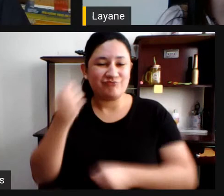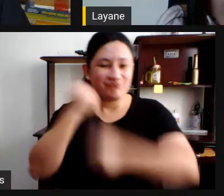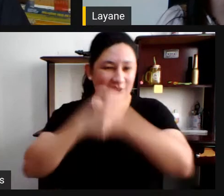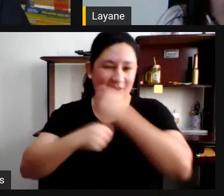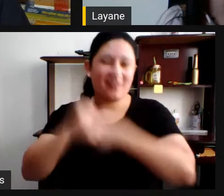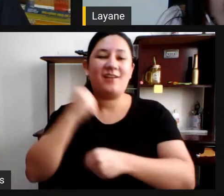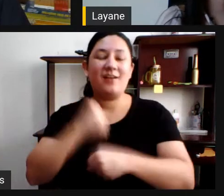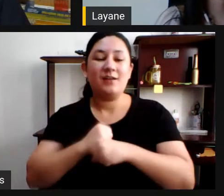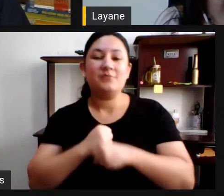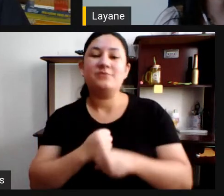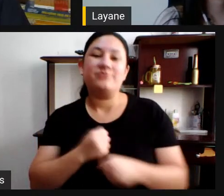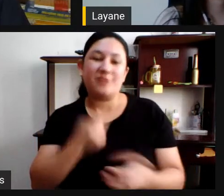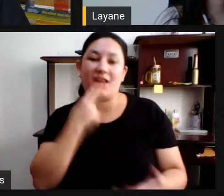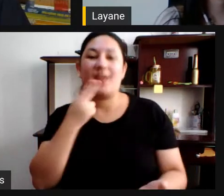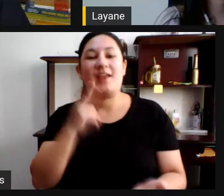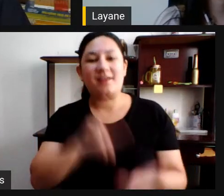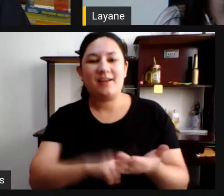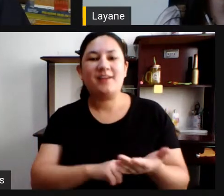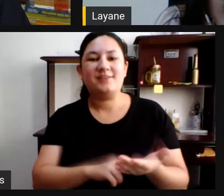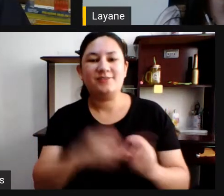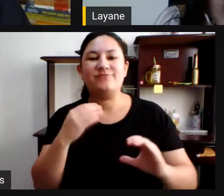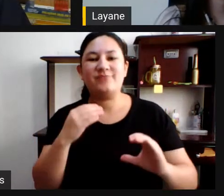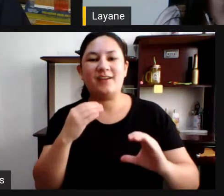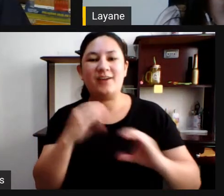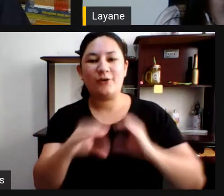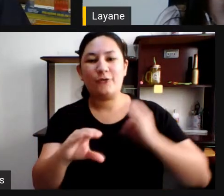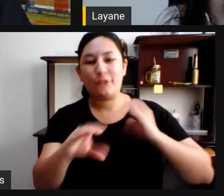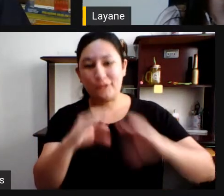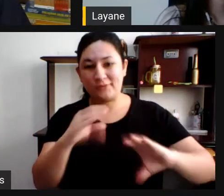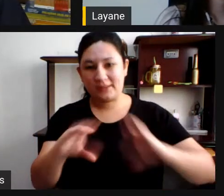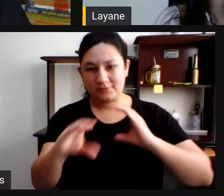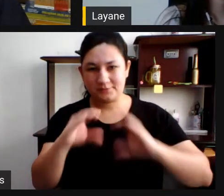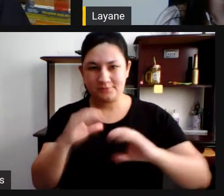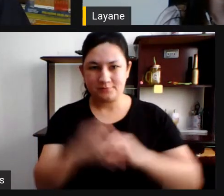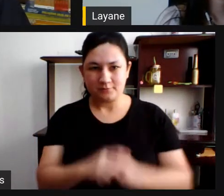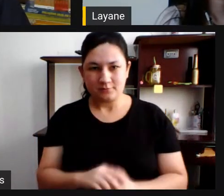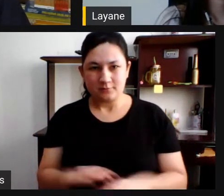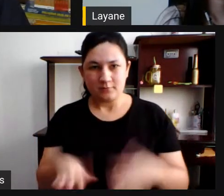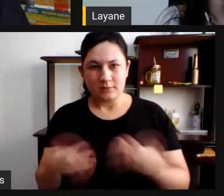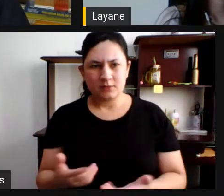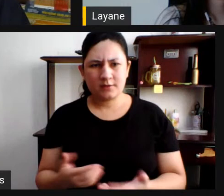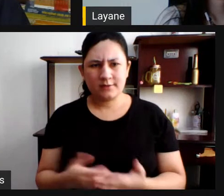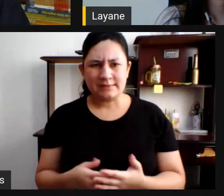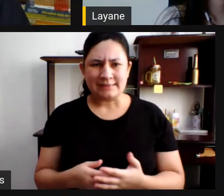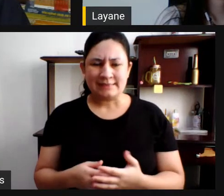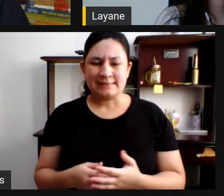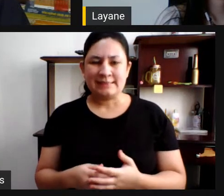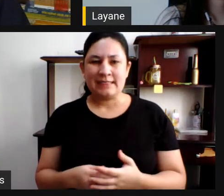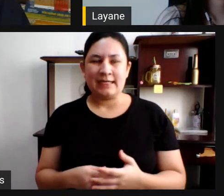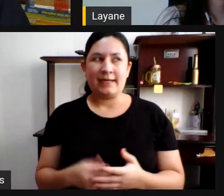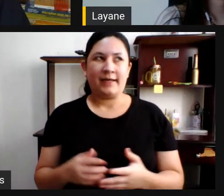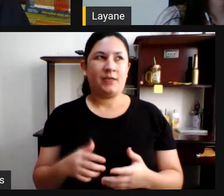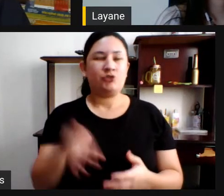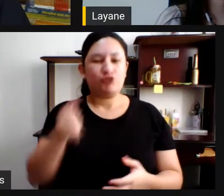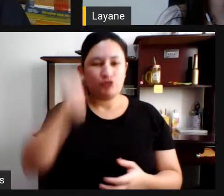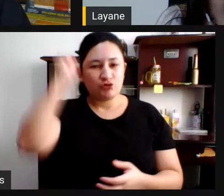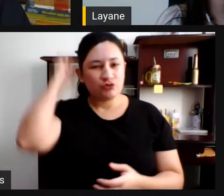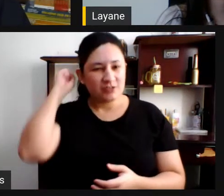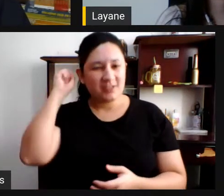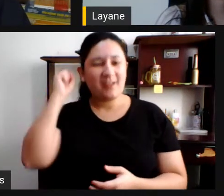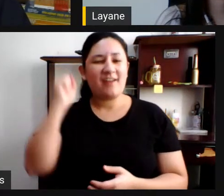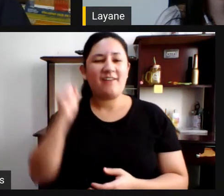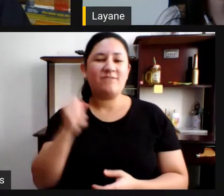Sossi vai se referir a essa ausência de escrita